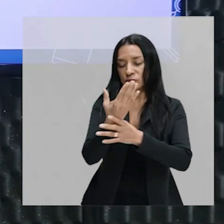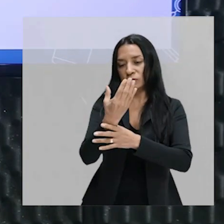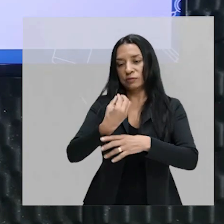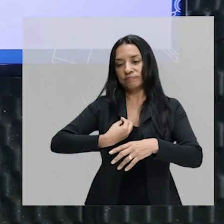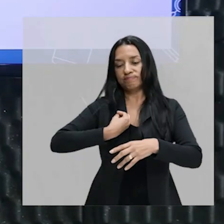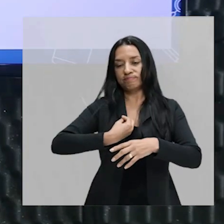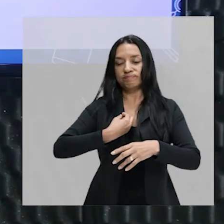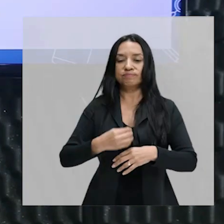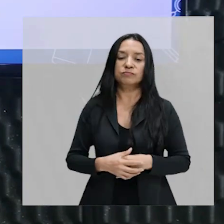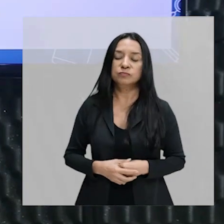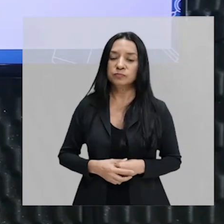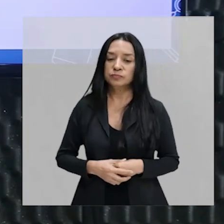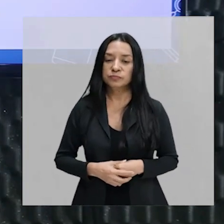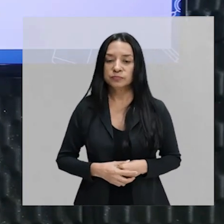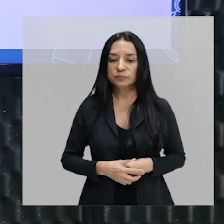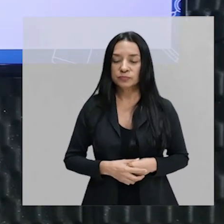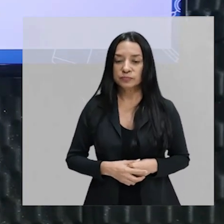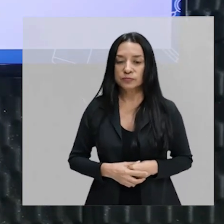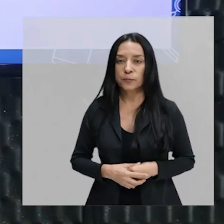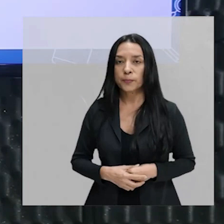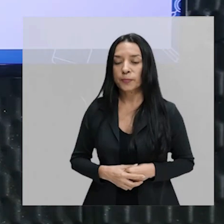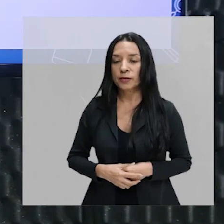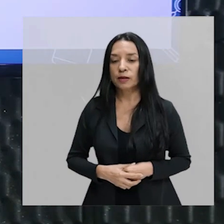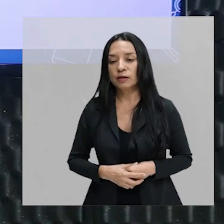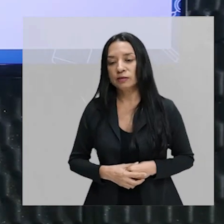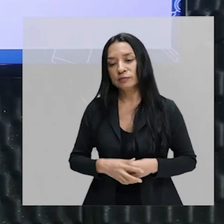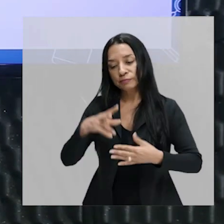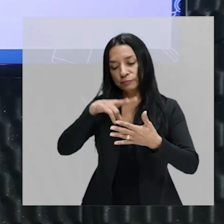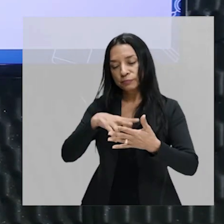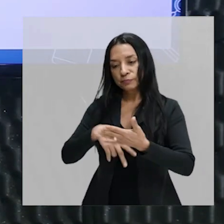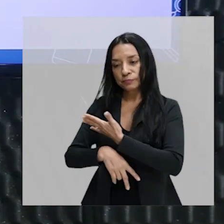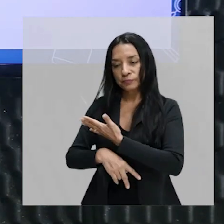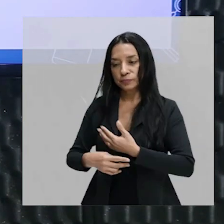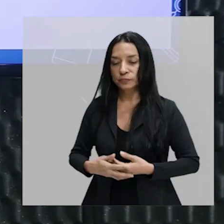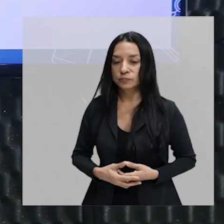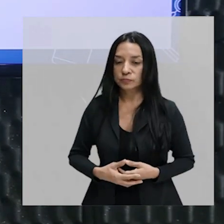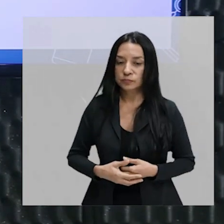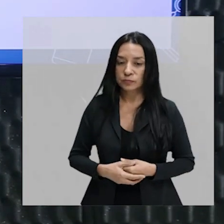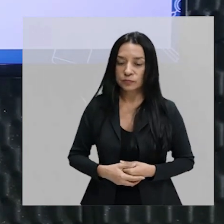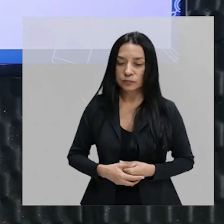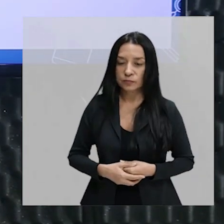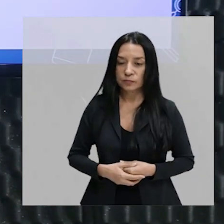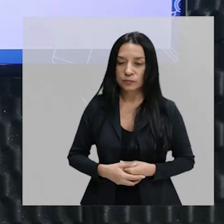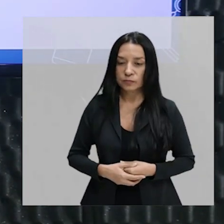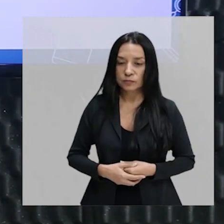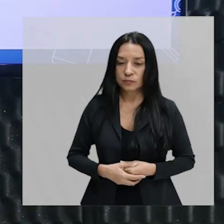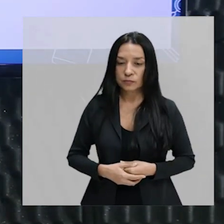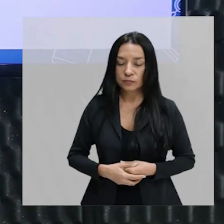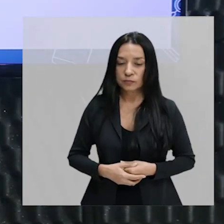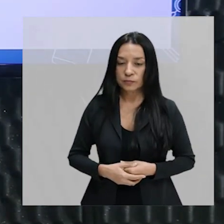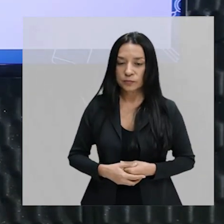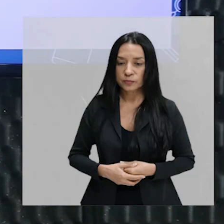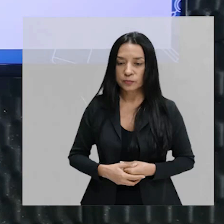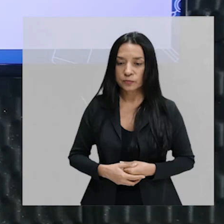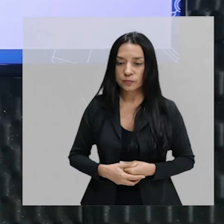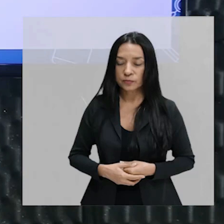tá a crença na abiogênese não resistiu a expansão do conhecimento científico e